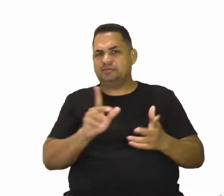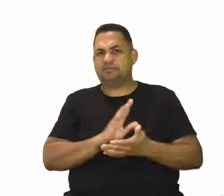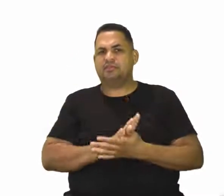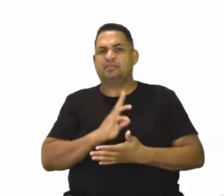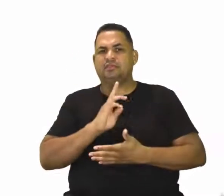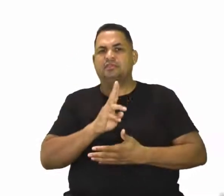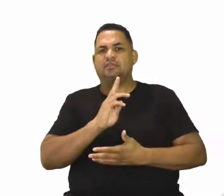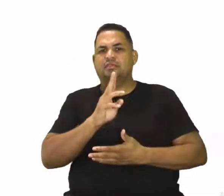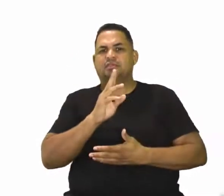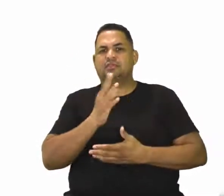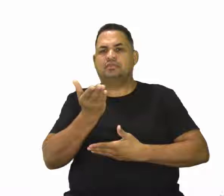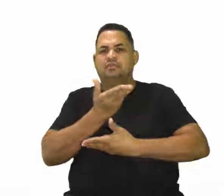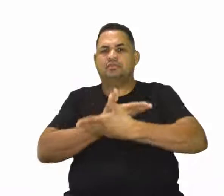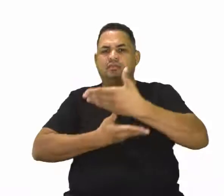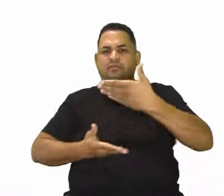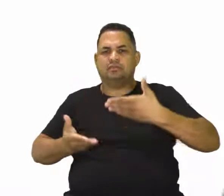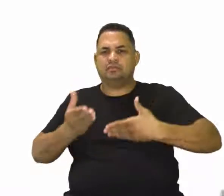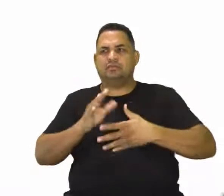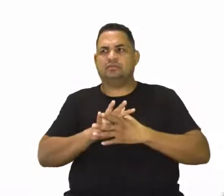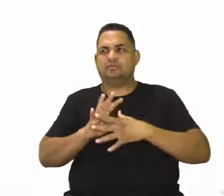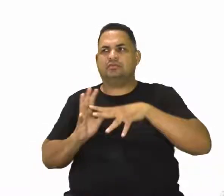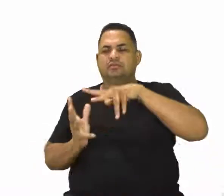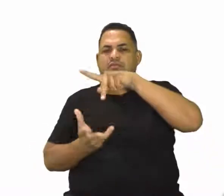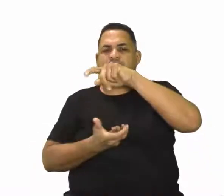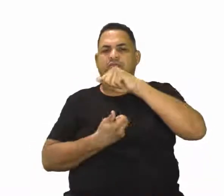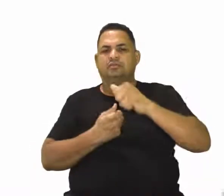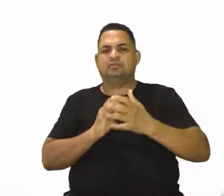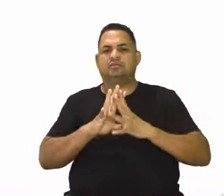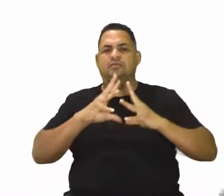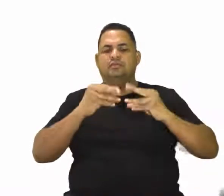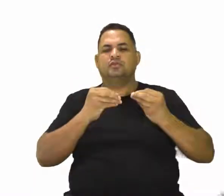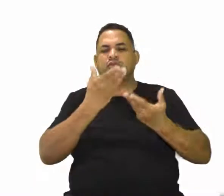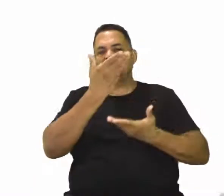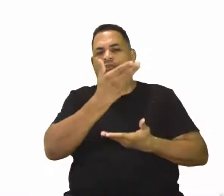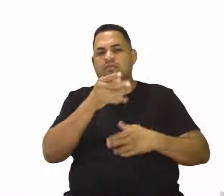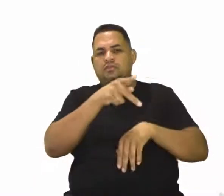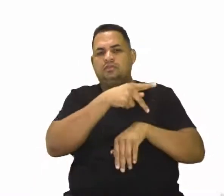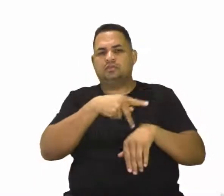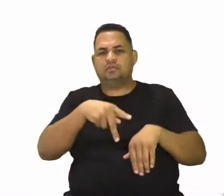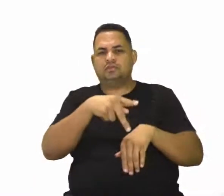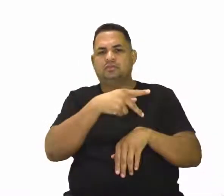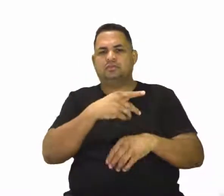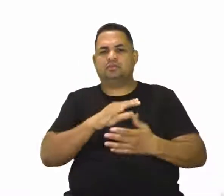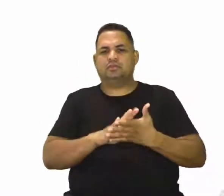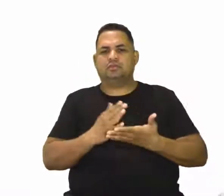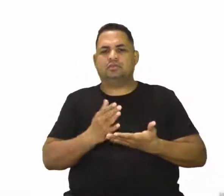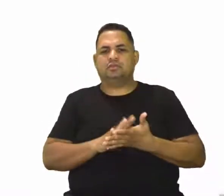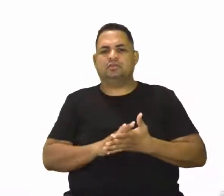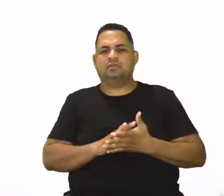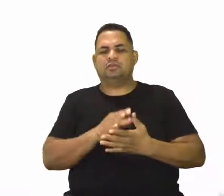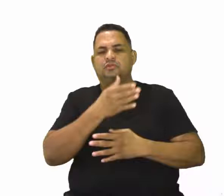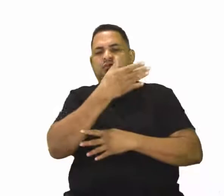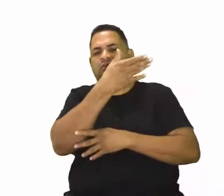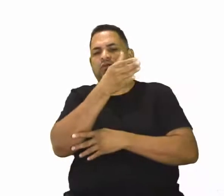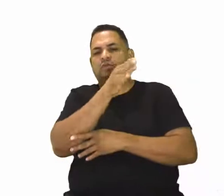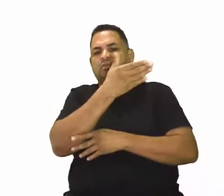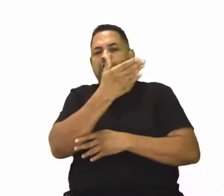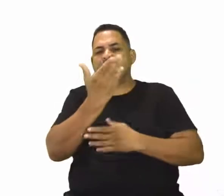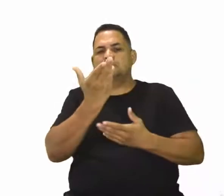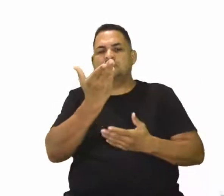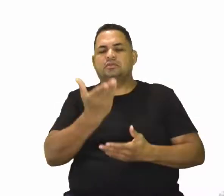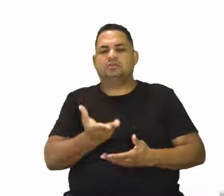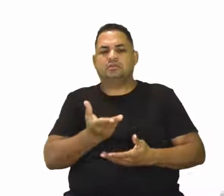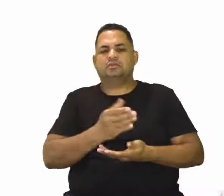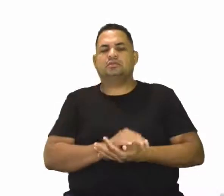O processo de integração mundial. Aí, ó, todos os países, todas as bandeiras